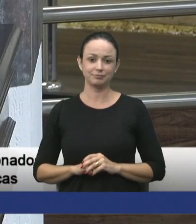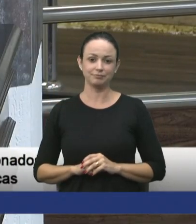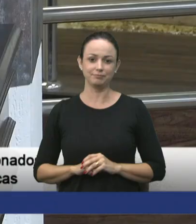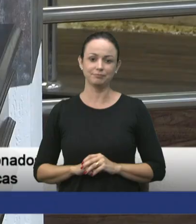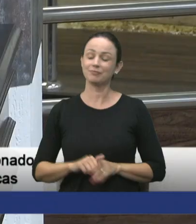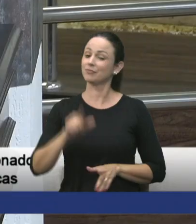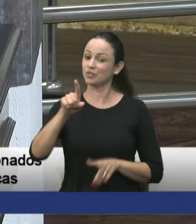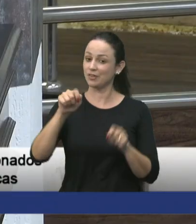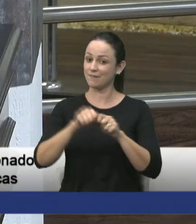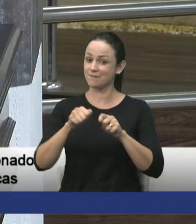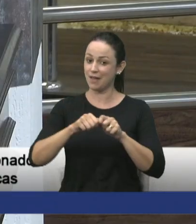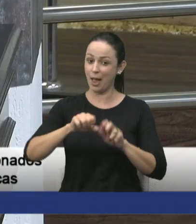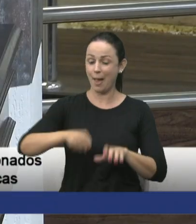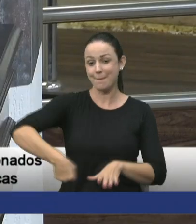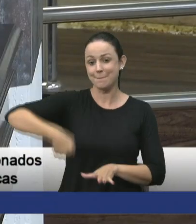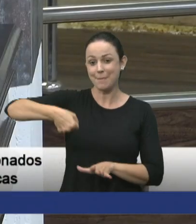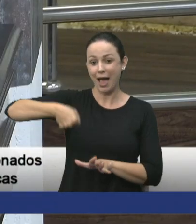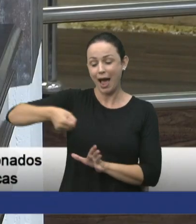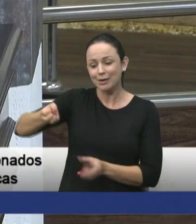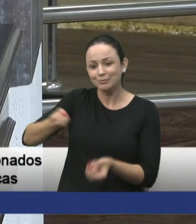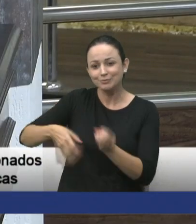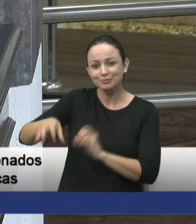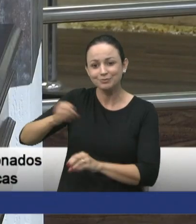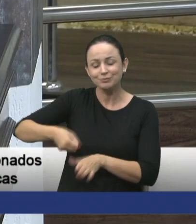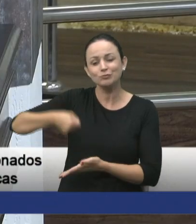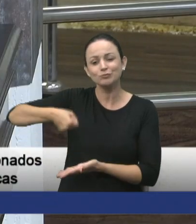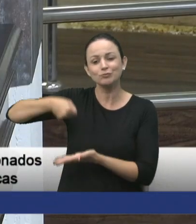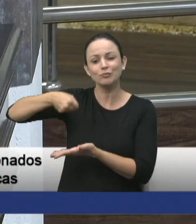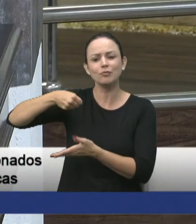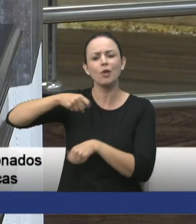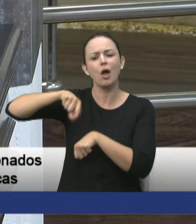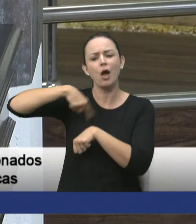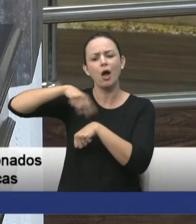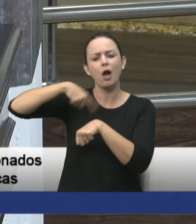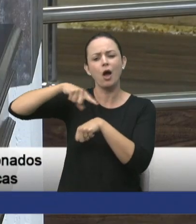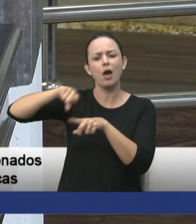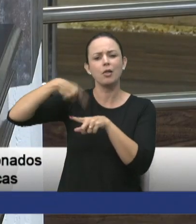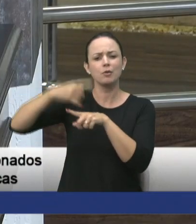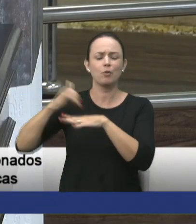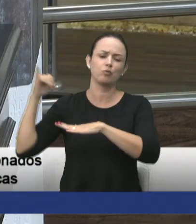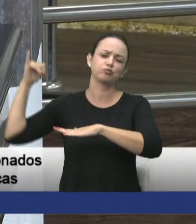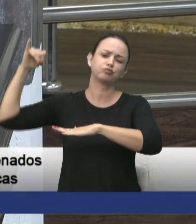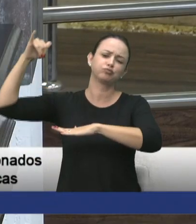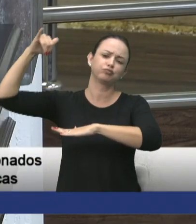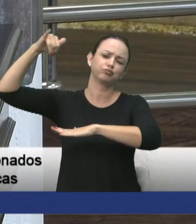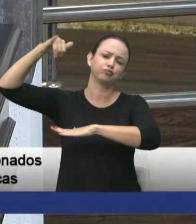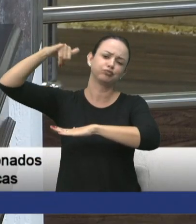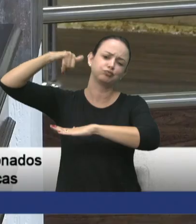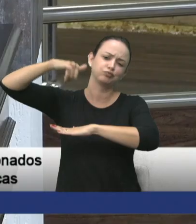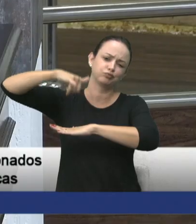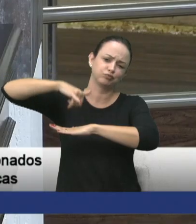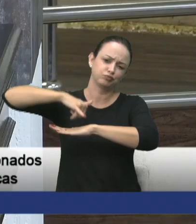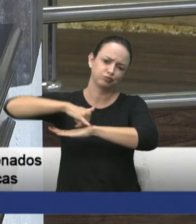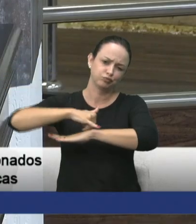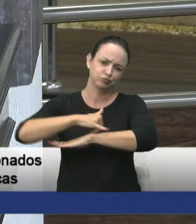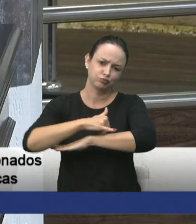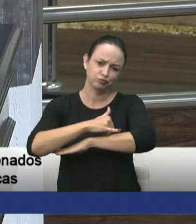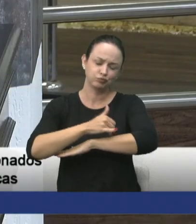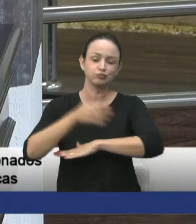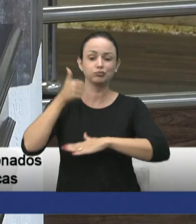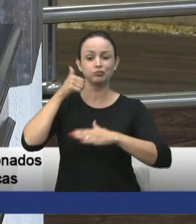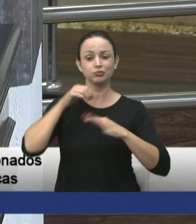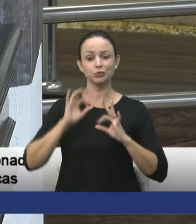Você faz as malas e vai. Várias horas depois, o avião aterrissa. A aeromoça